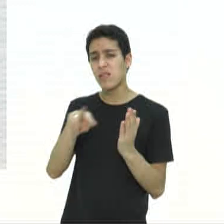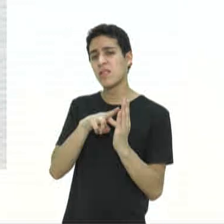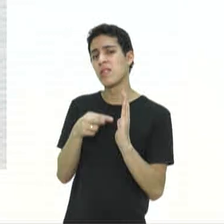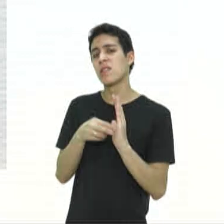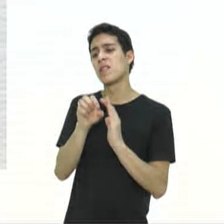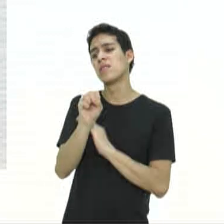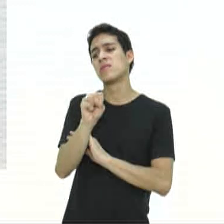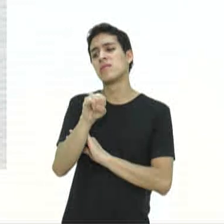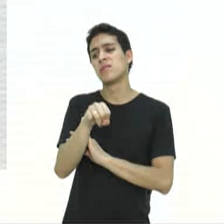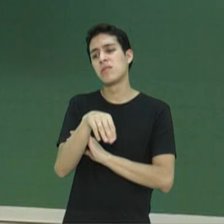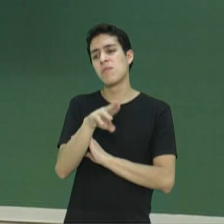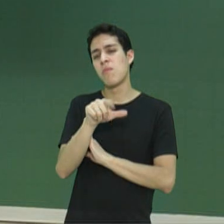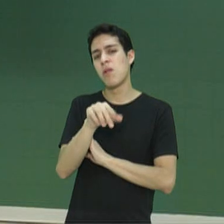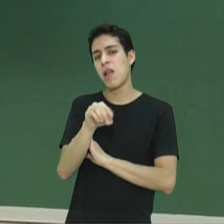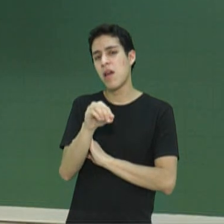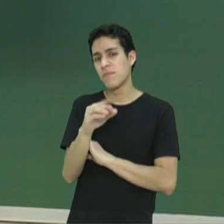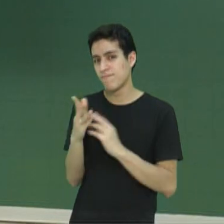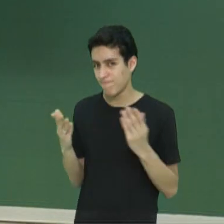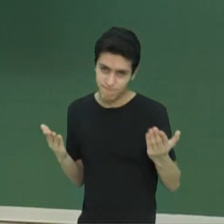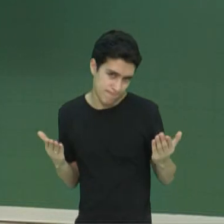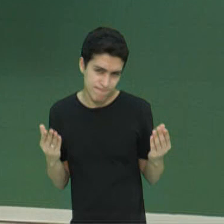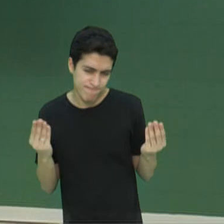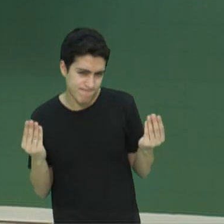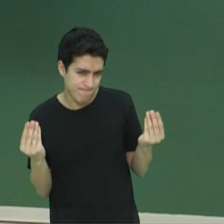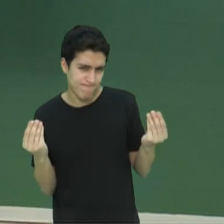simulacro. Então, qual que é a essência